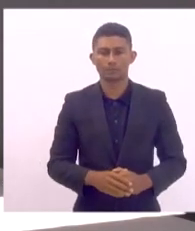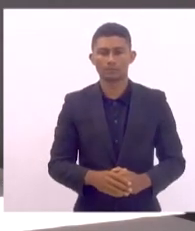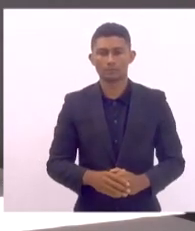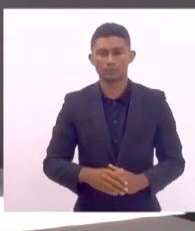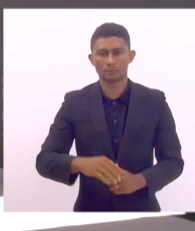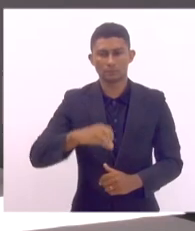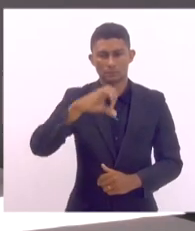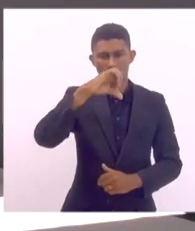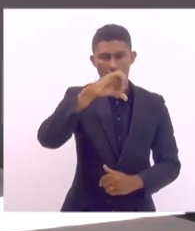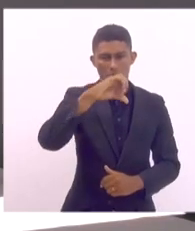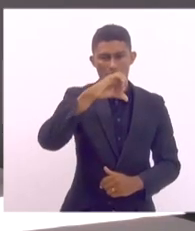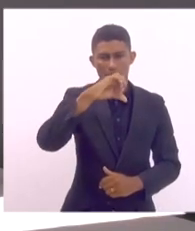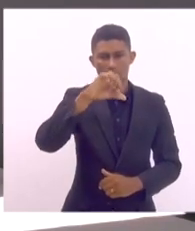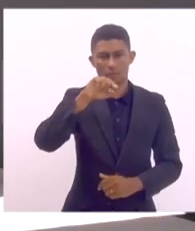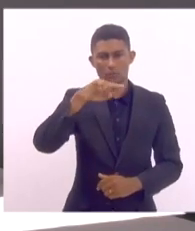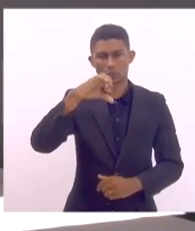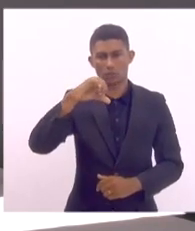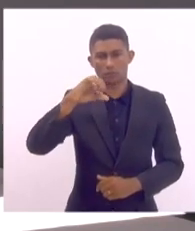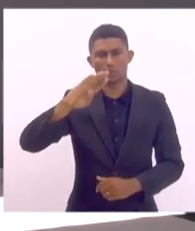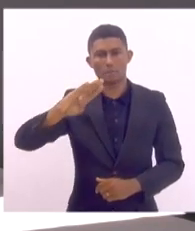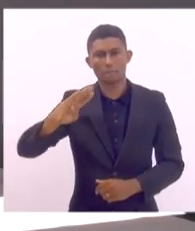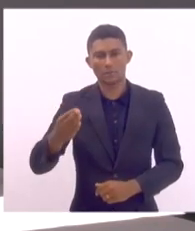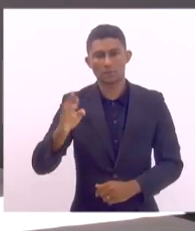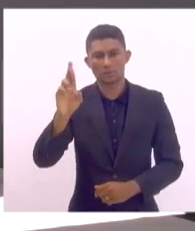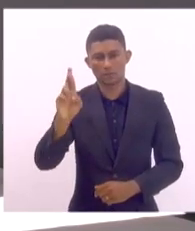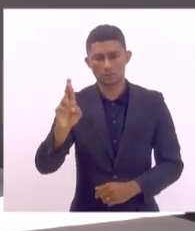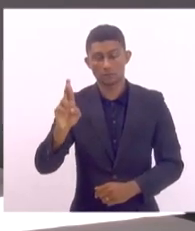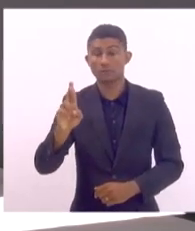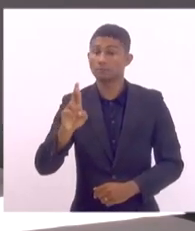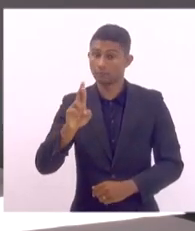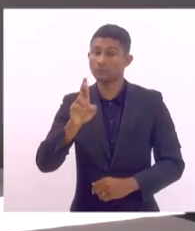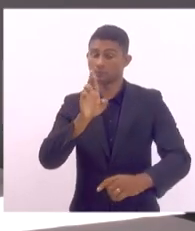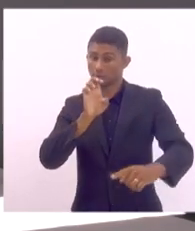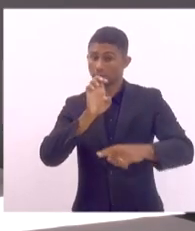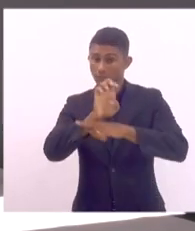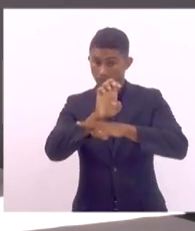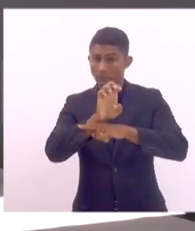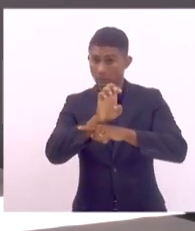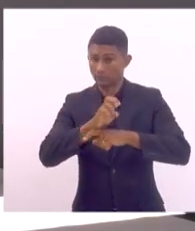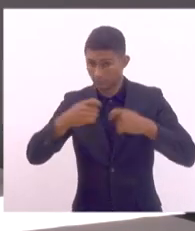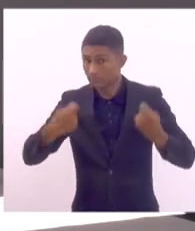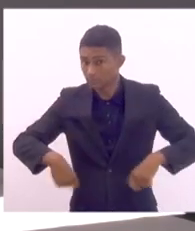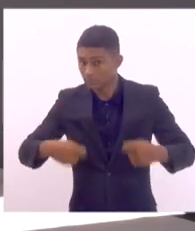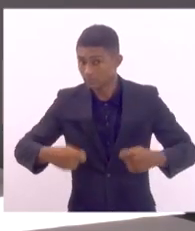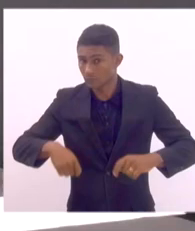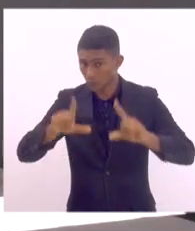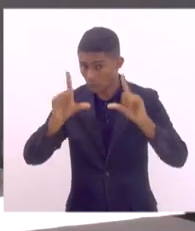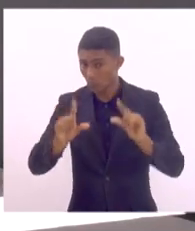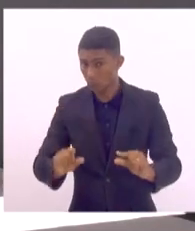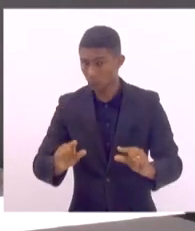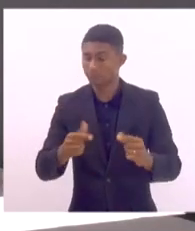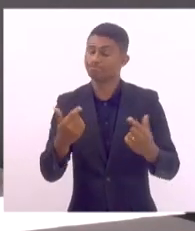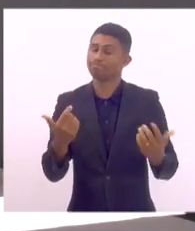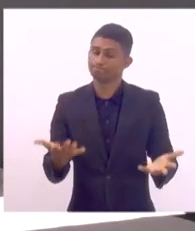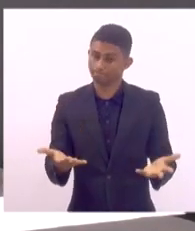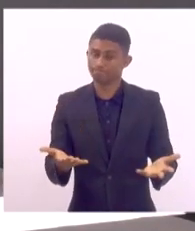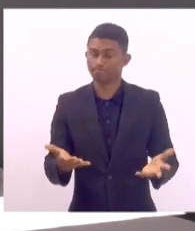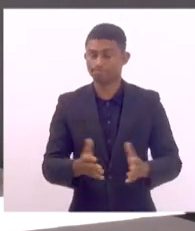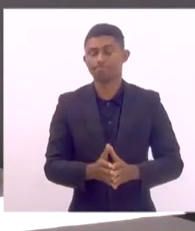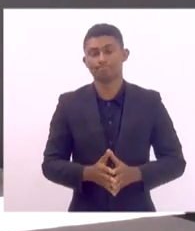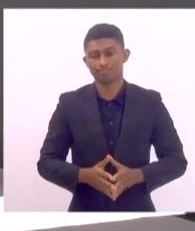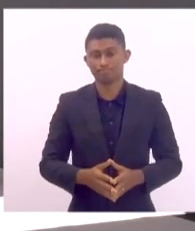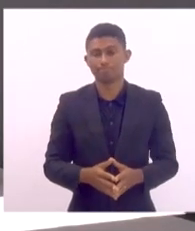9,9 bilhões de reais se o Estado tiver que reduzir conforme foi votado lá.